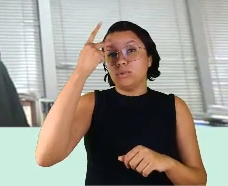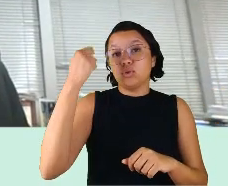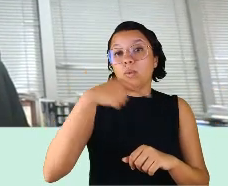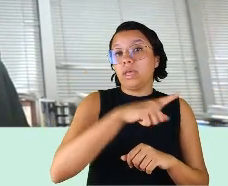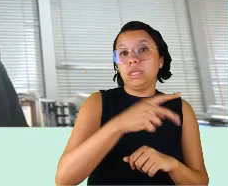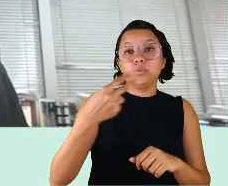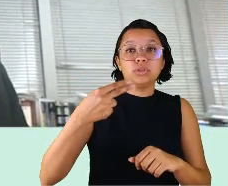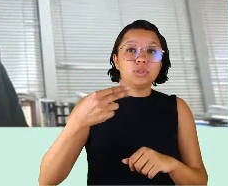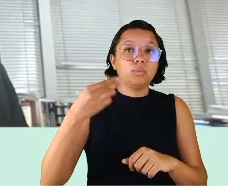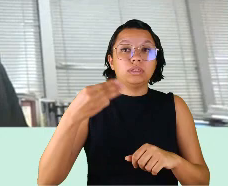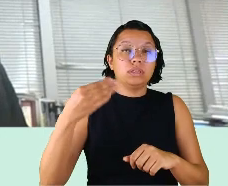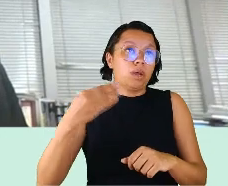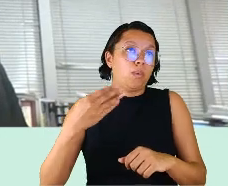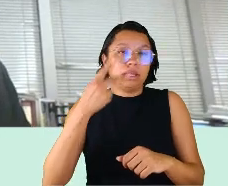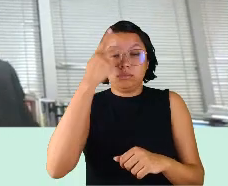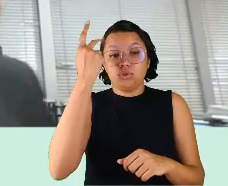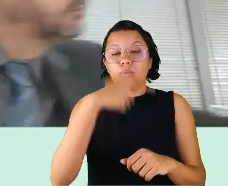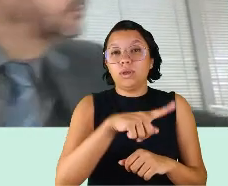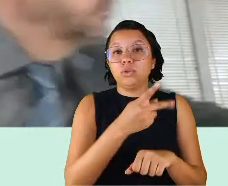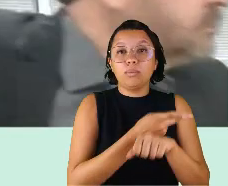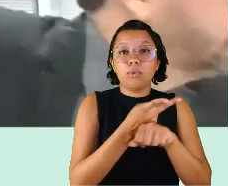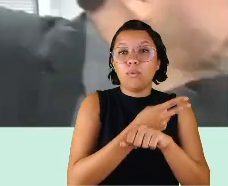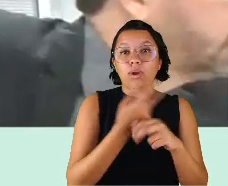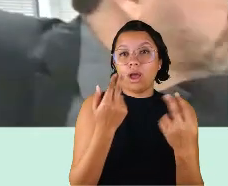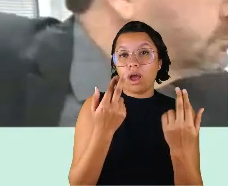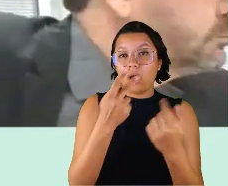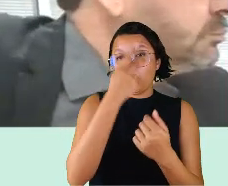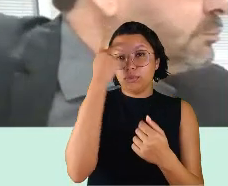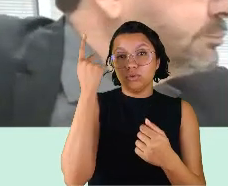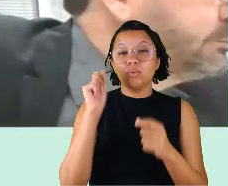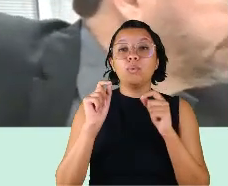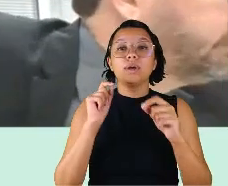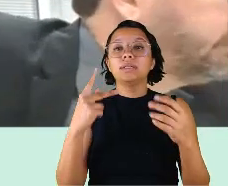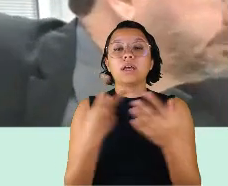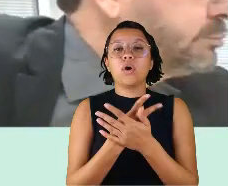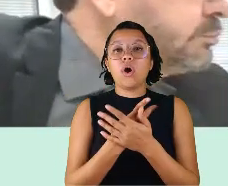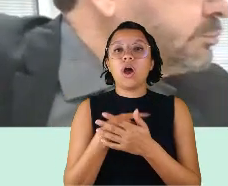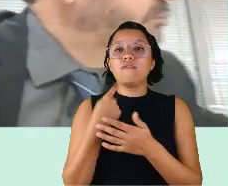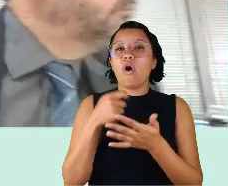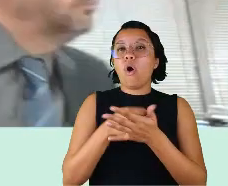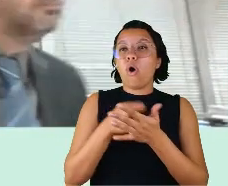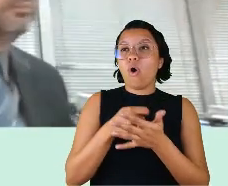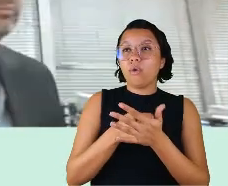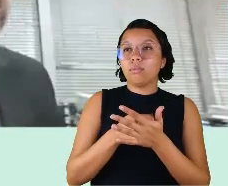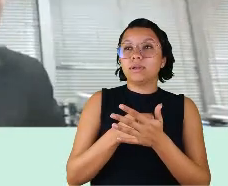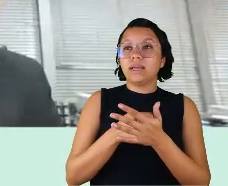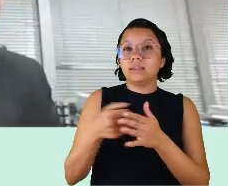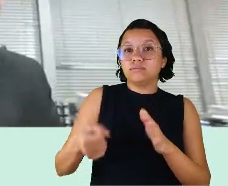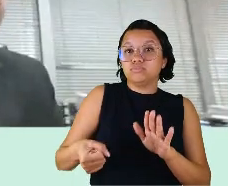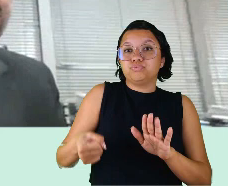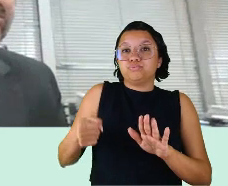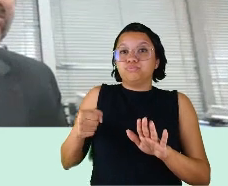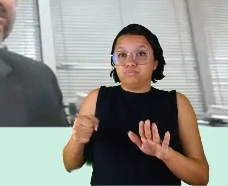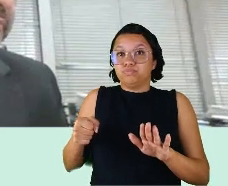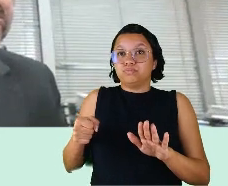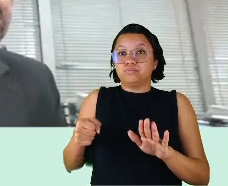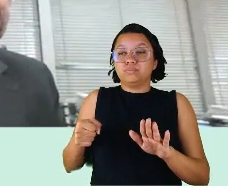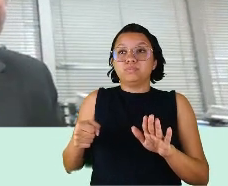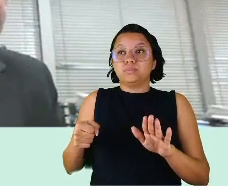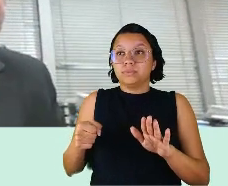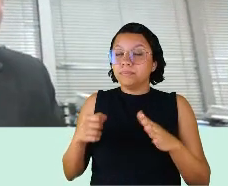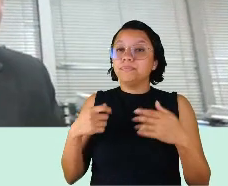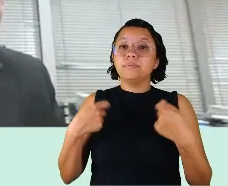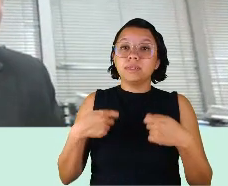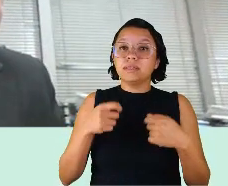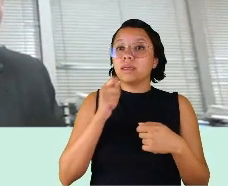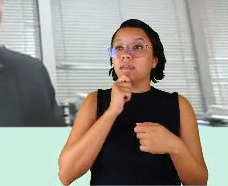indo lá. O que está acontecendo? A gente foi obrigado a puxar o freio de mão, estamos com o pneu ainda,